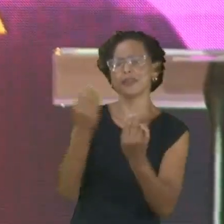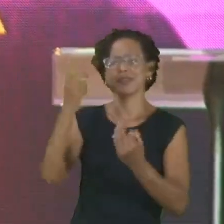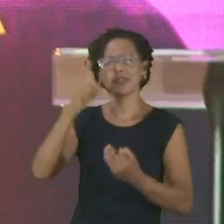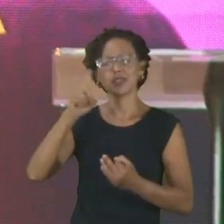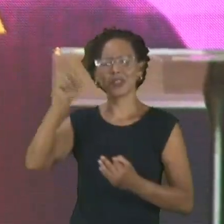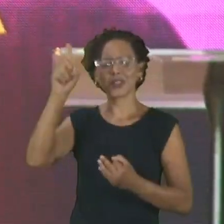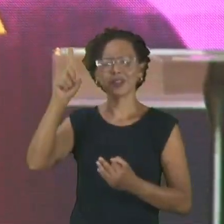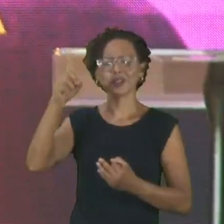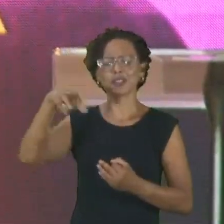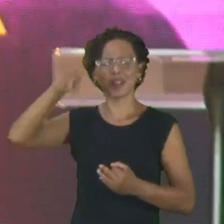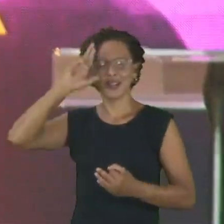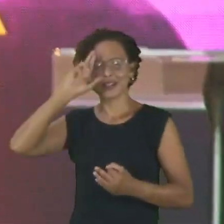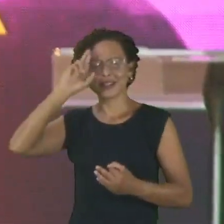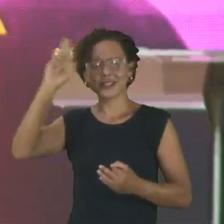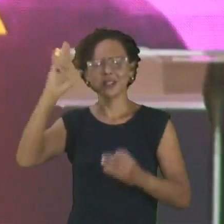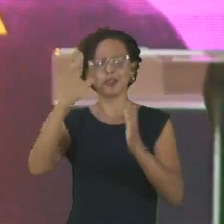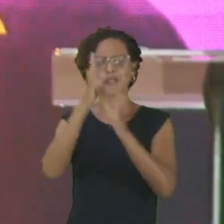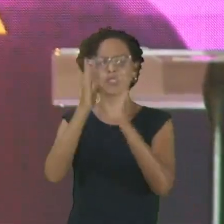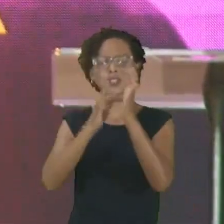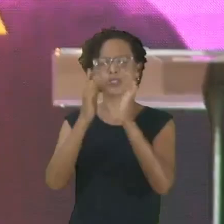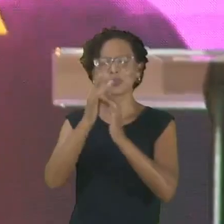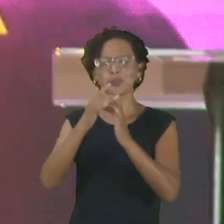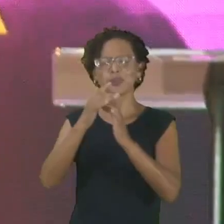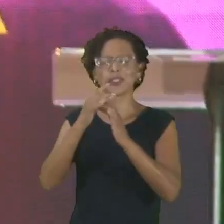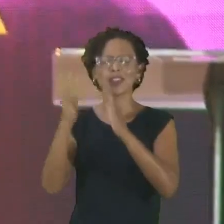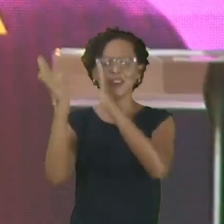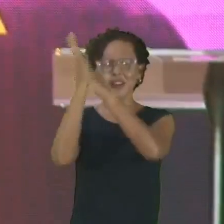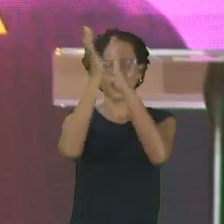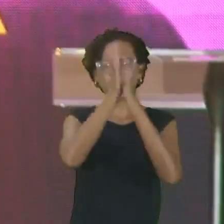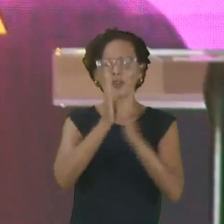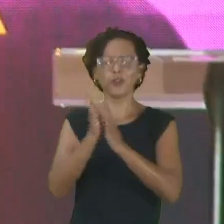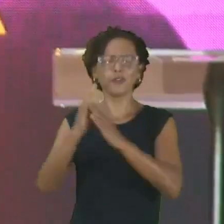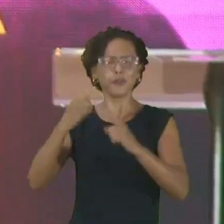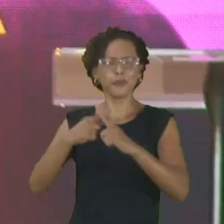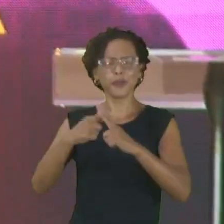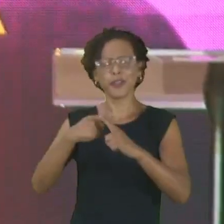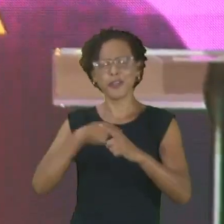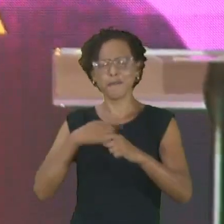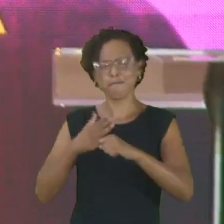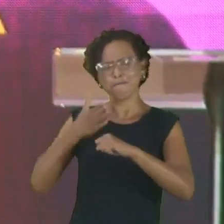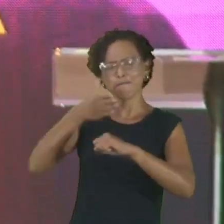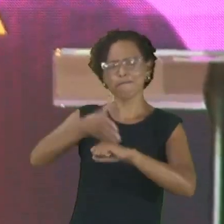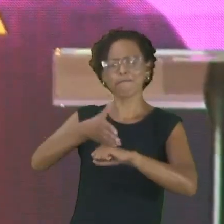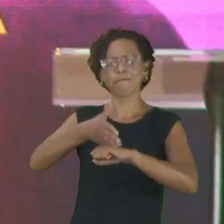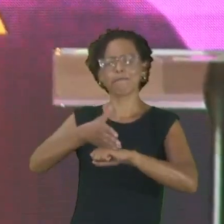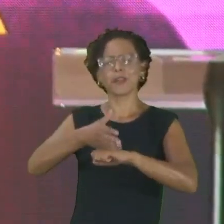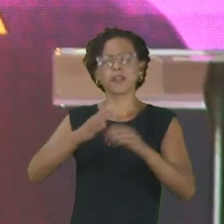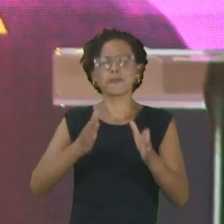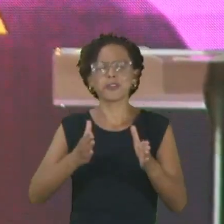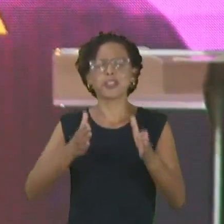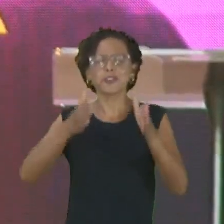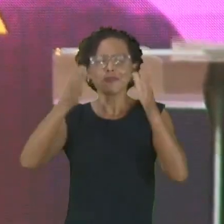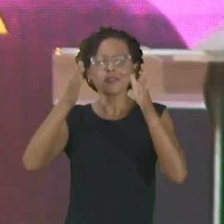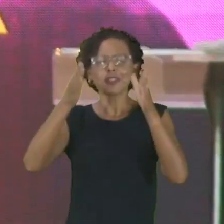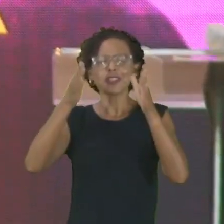Deus. Diga Senhor Jesus, eu te louvo, porque eu faço parte do